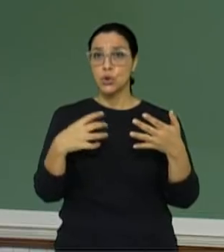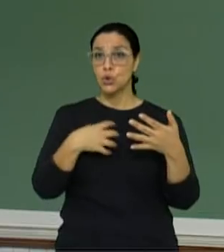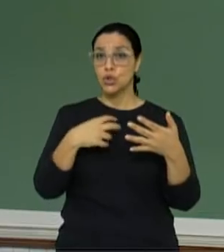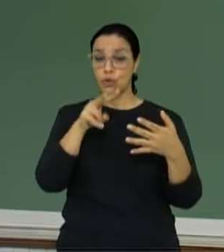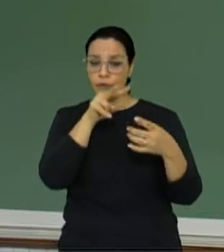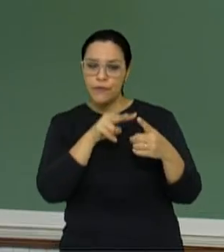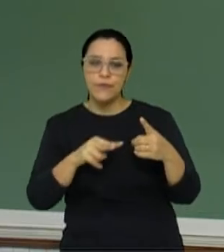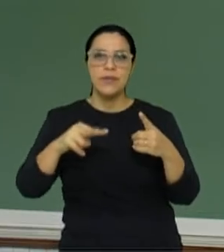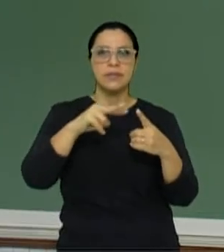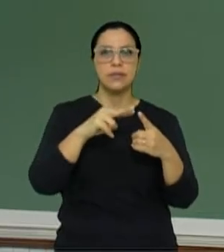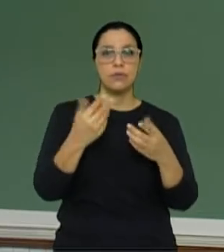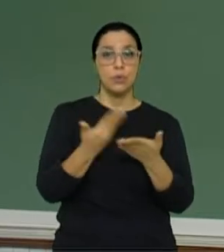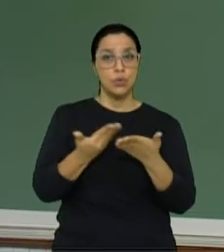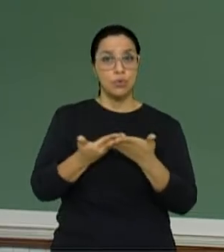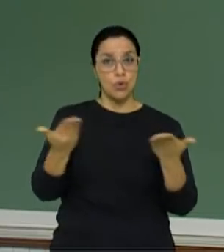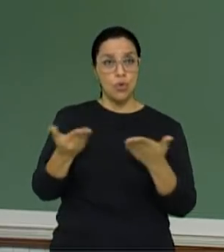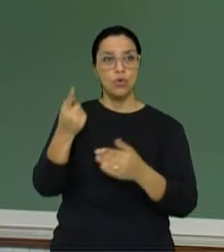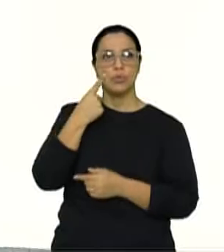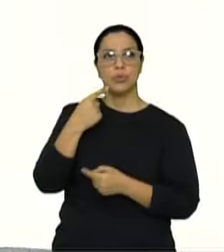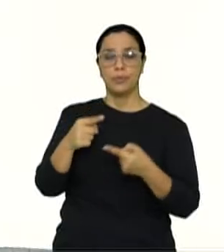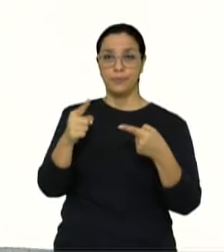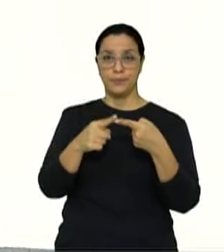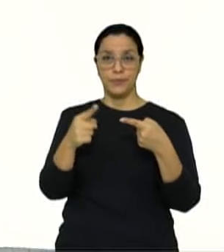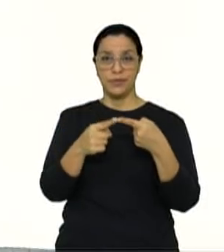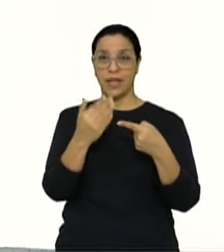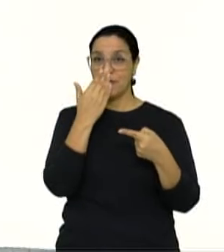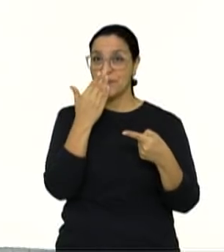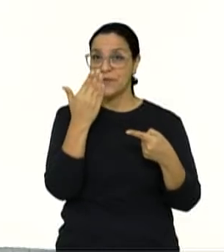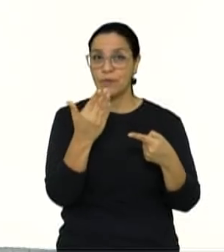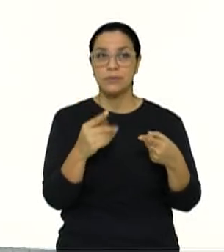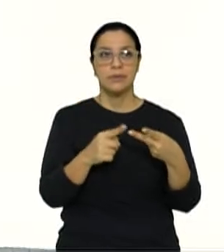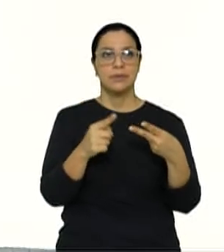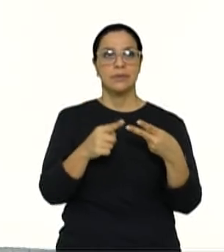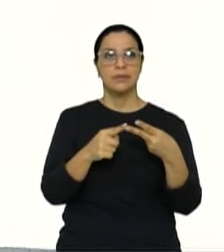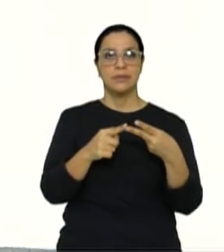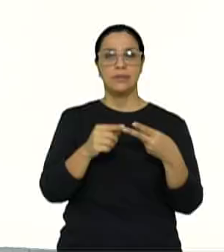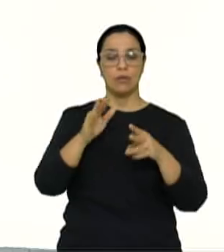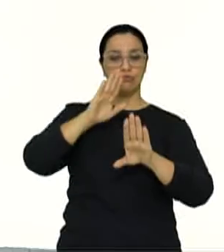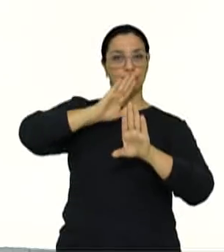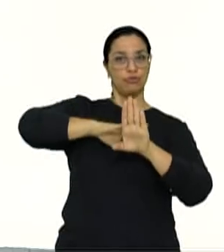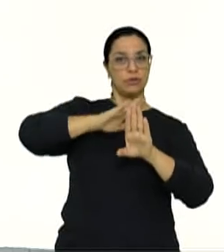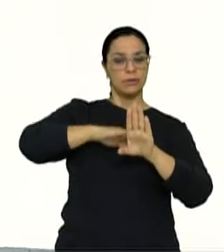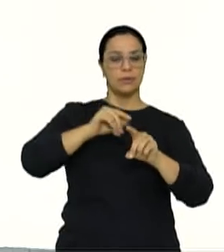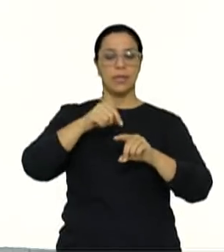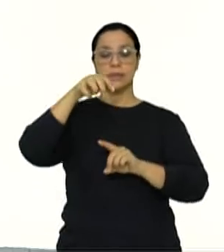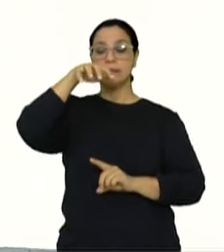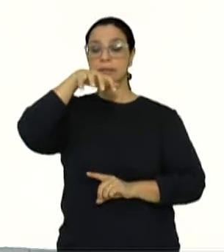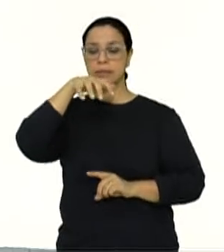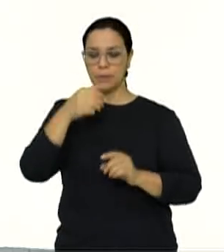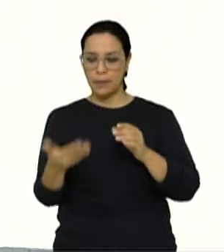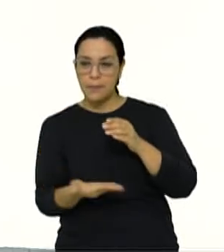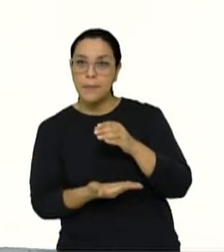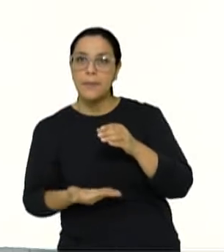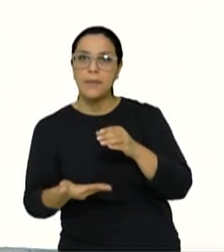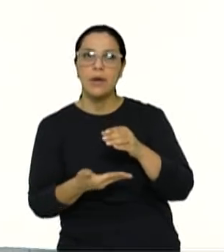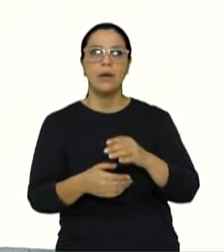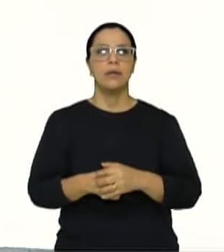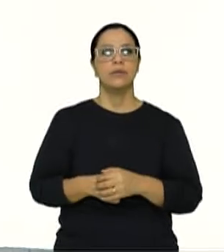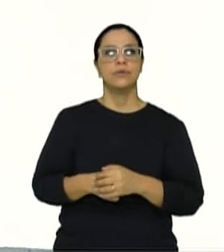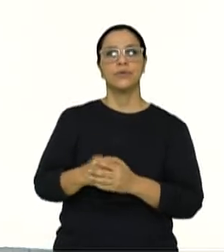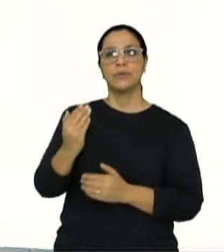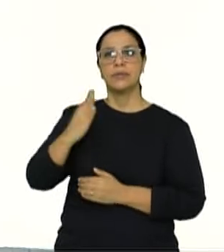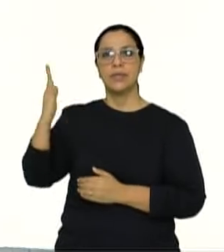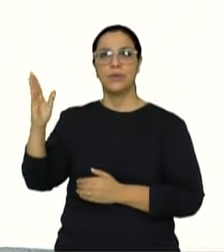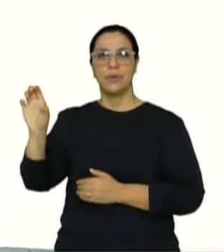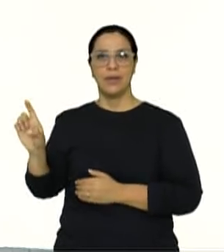vistas que a gente vai trabalhar nas nossas aulas são essas daqui. A vista frontal, vista de trás, vista superior, vista inferior, vista